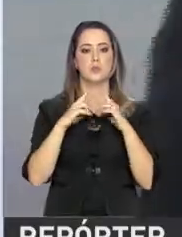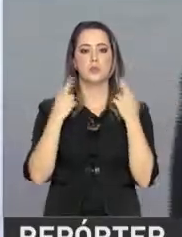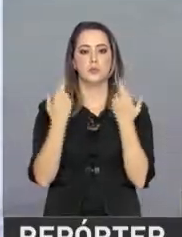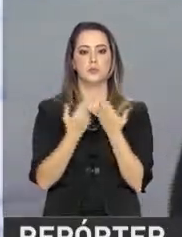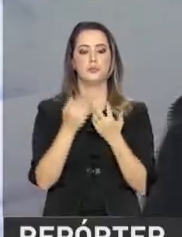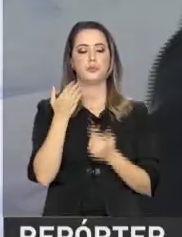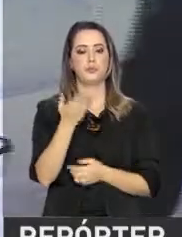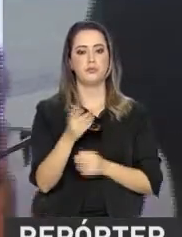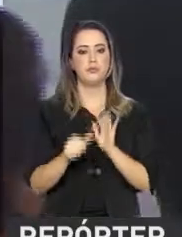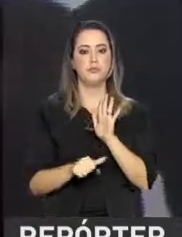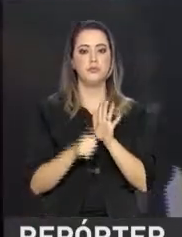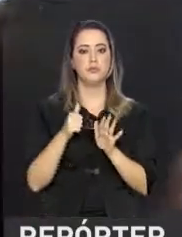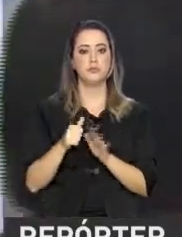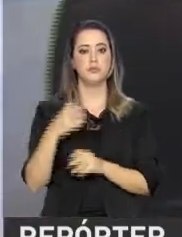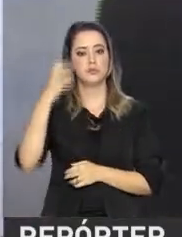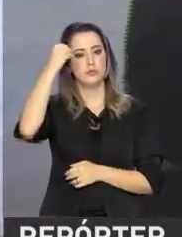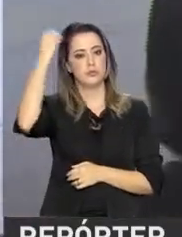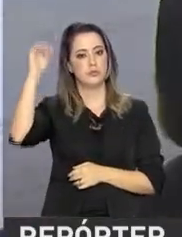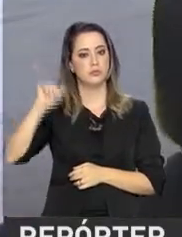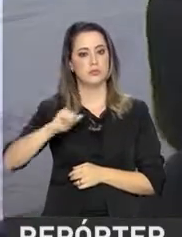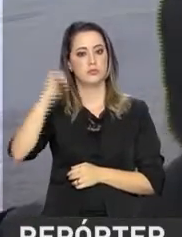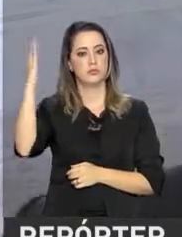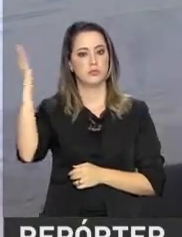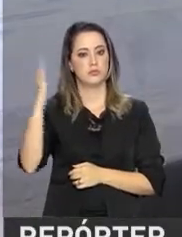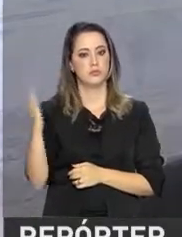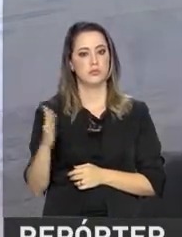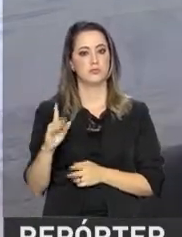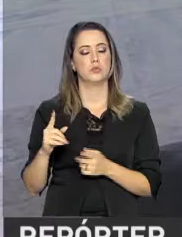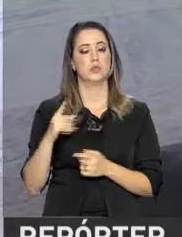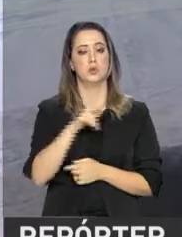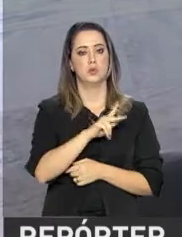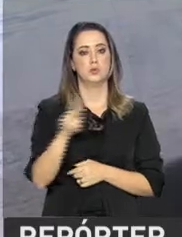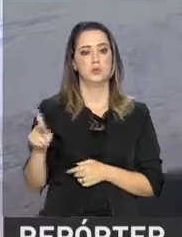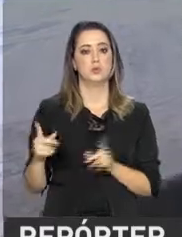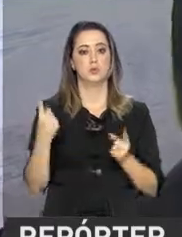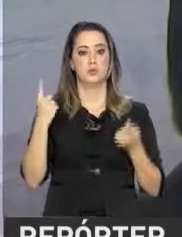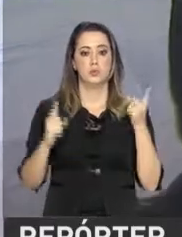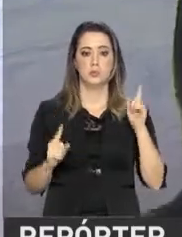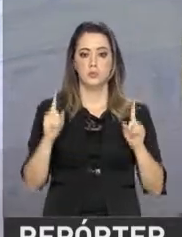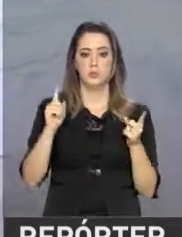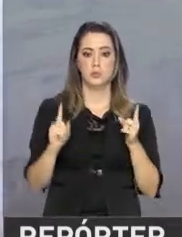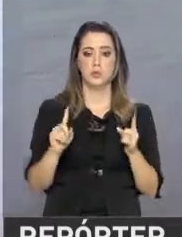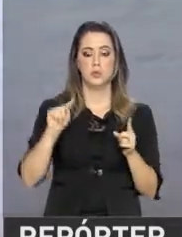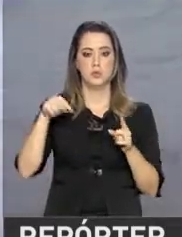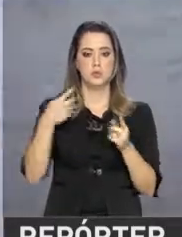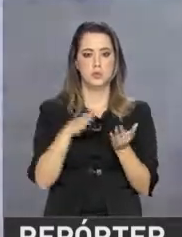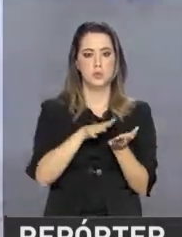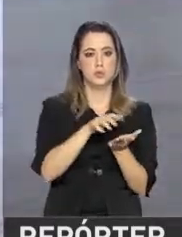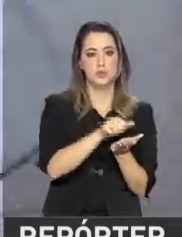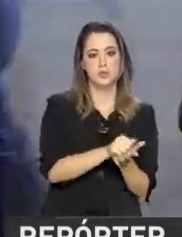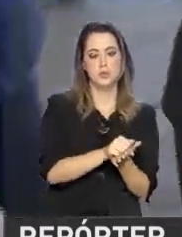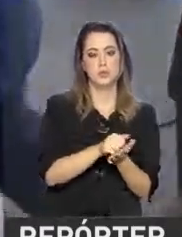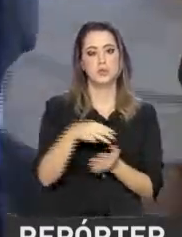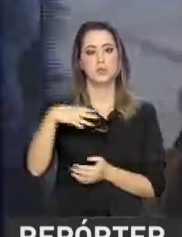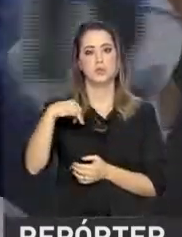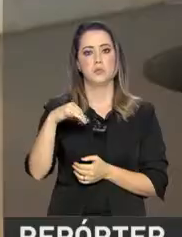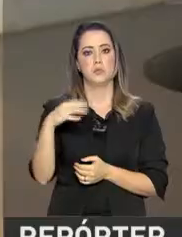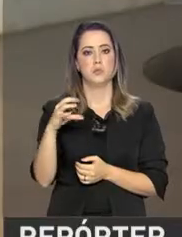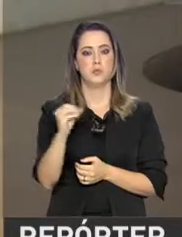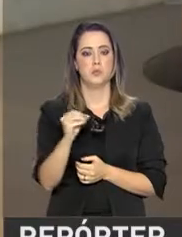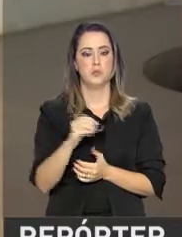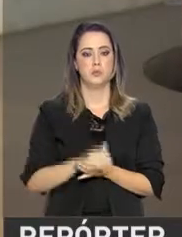esta primeira viagem ao exterior do presidente chileno desde que tomou posse para o segundo mandato no mês de março